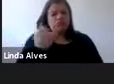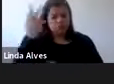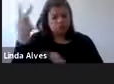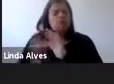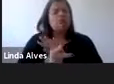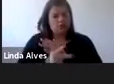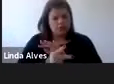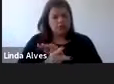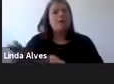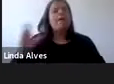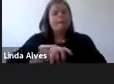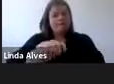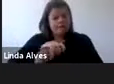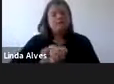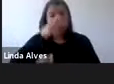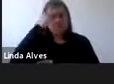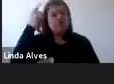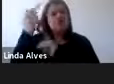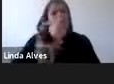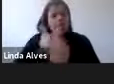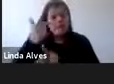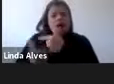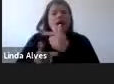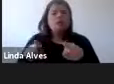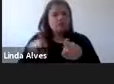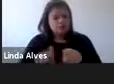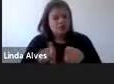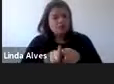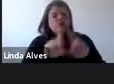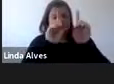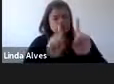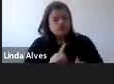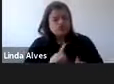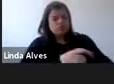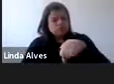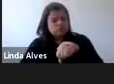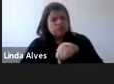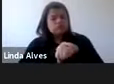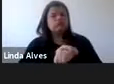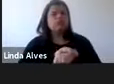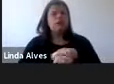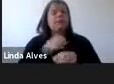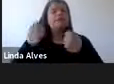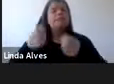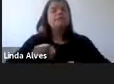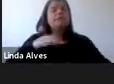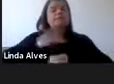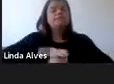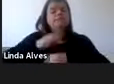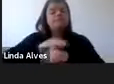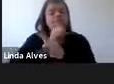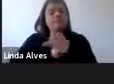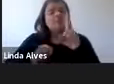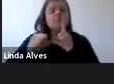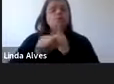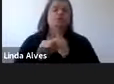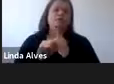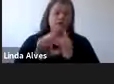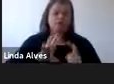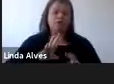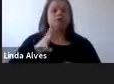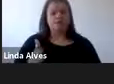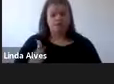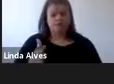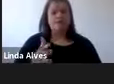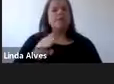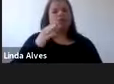como preservar o direito dos trabalhadores e manter os empregos. Basta ter um pouco de mais de atitude social, como você bem disse, que o Miguel falou aí,